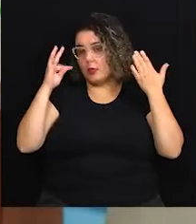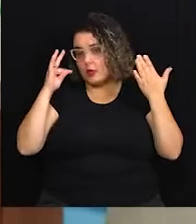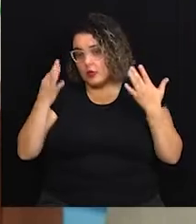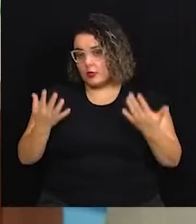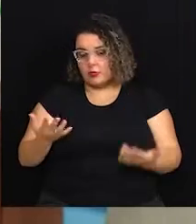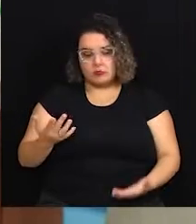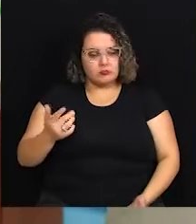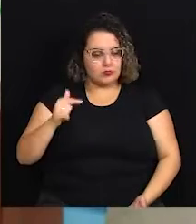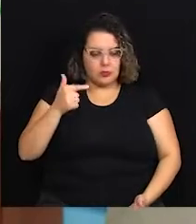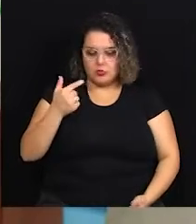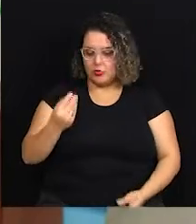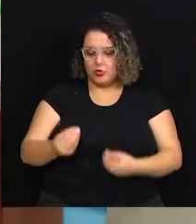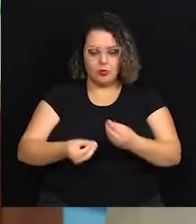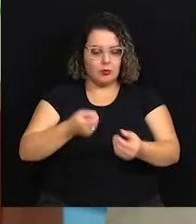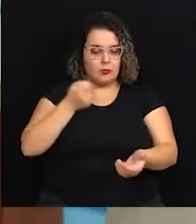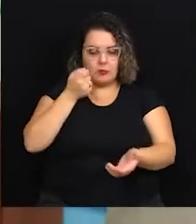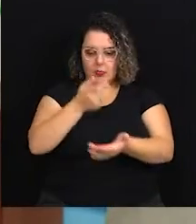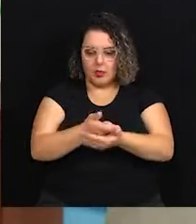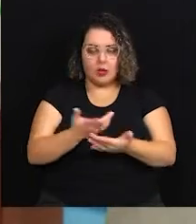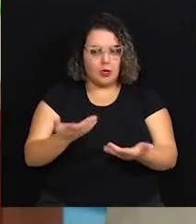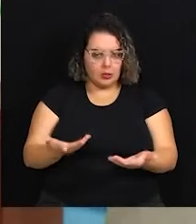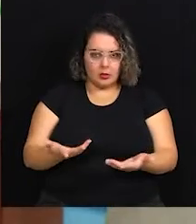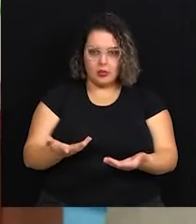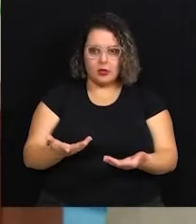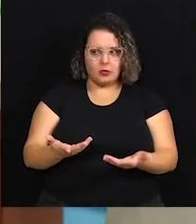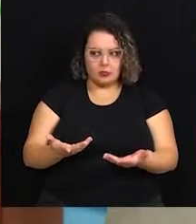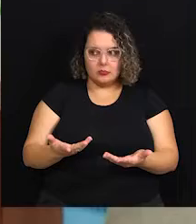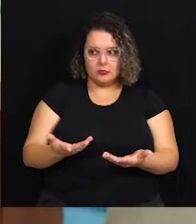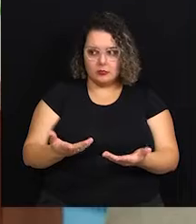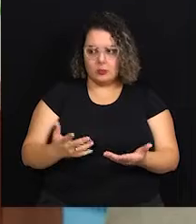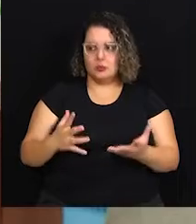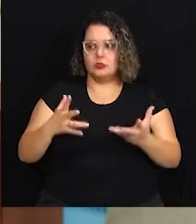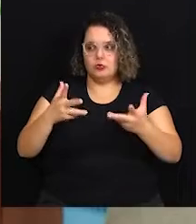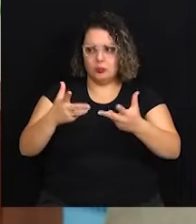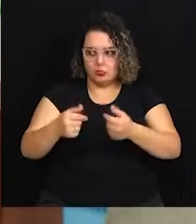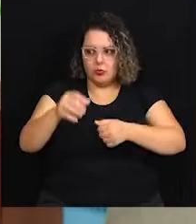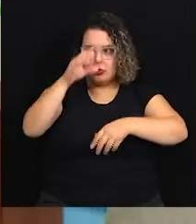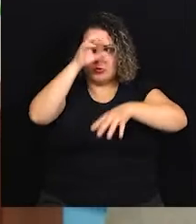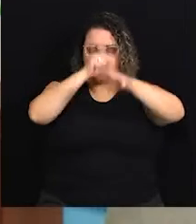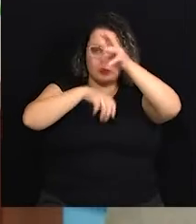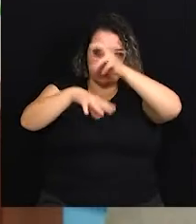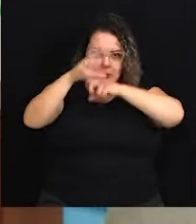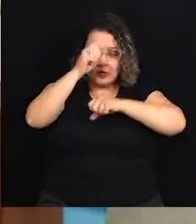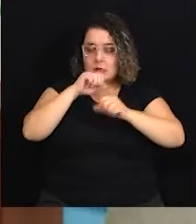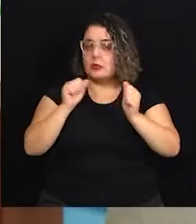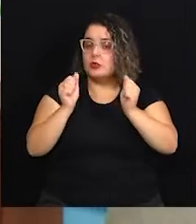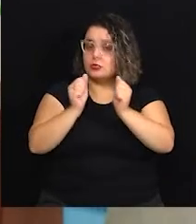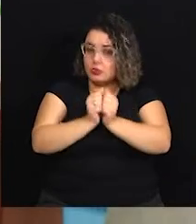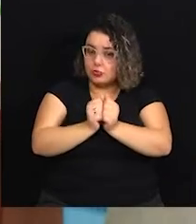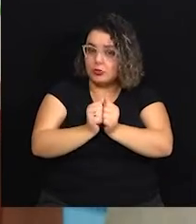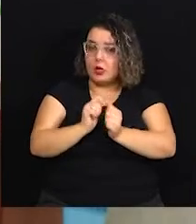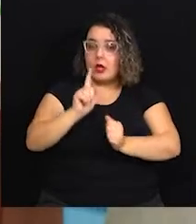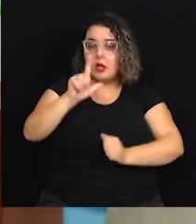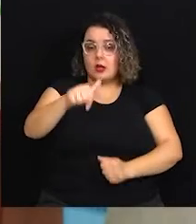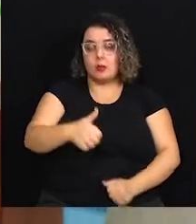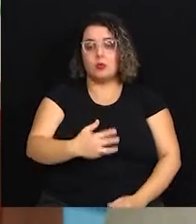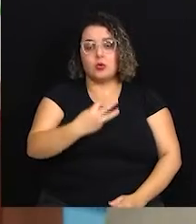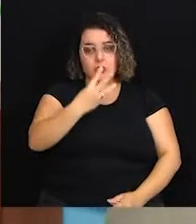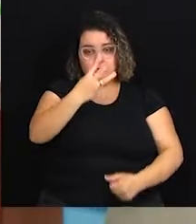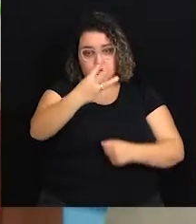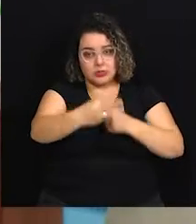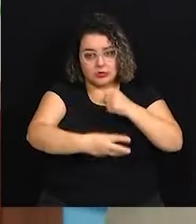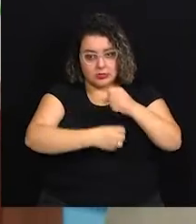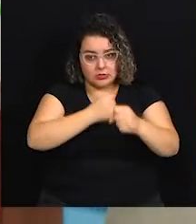de pagá-los, né? Porque foi todo mundo realmente aprendendo junto. E depois de 3 anos,